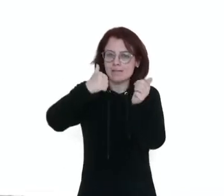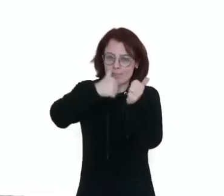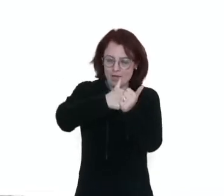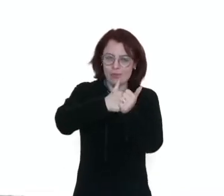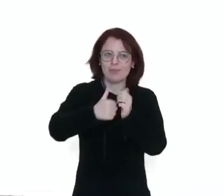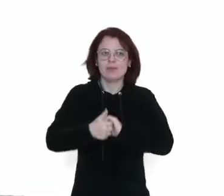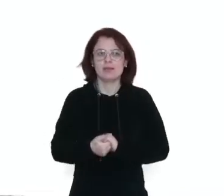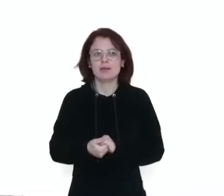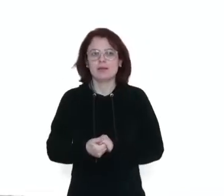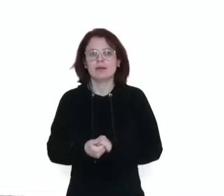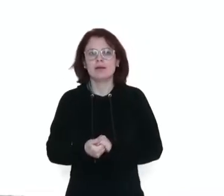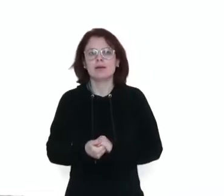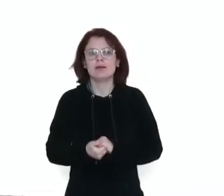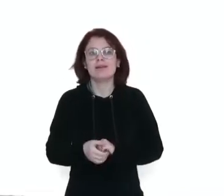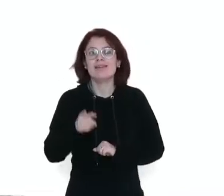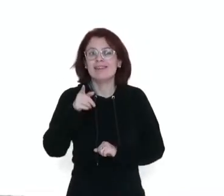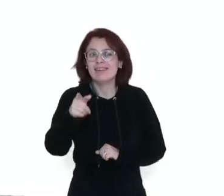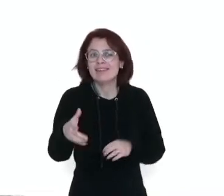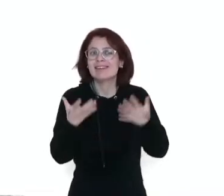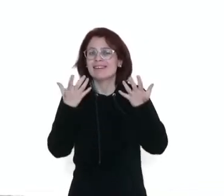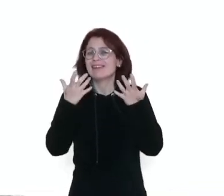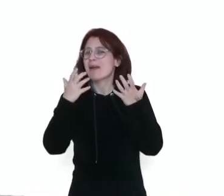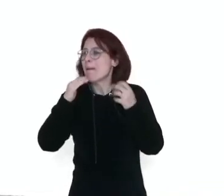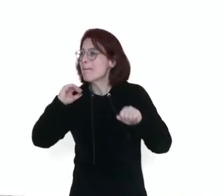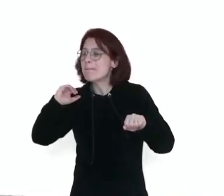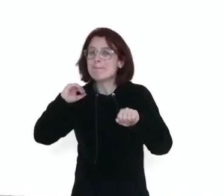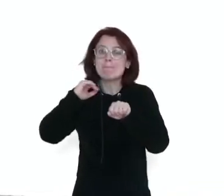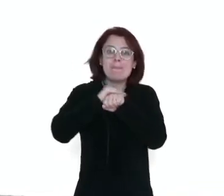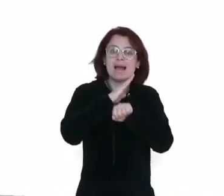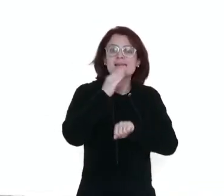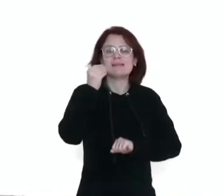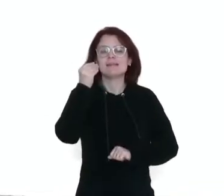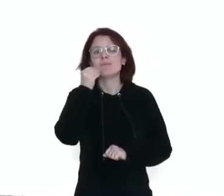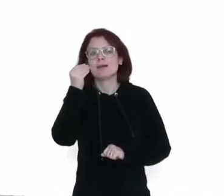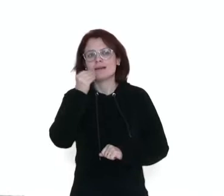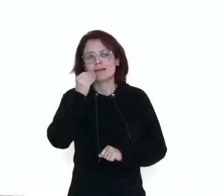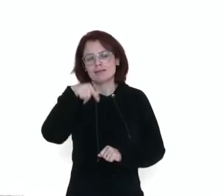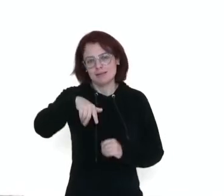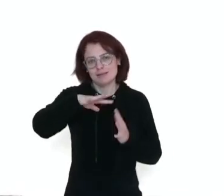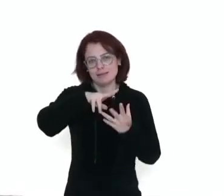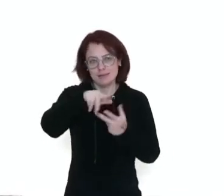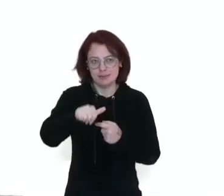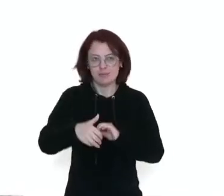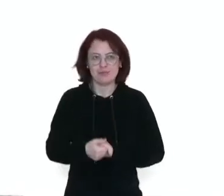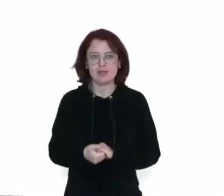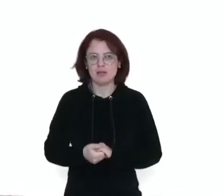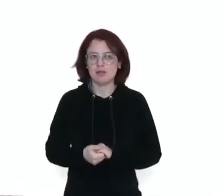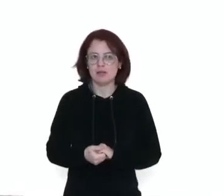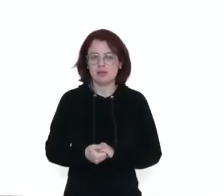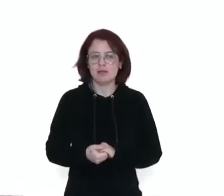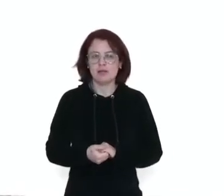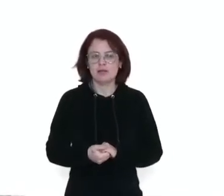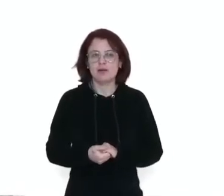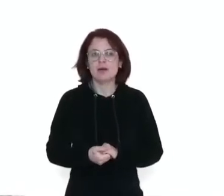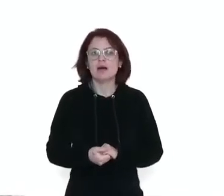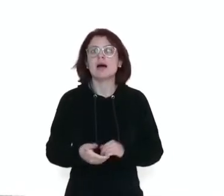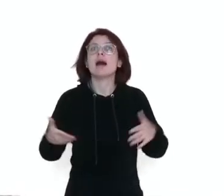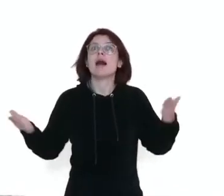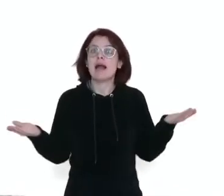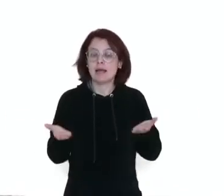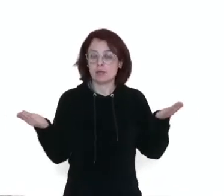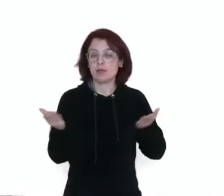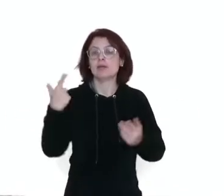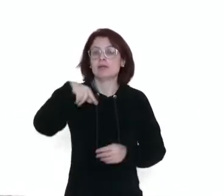mais experiências no planeta Terra. Enquanto o mais intensifica e quantifica, o